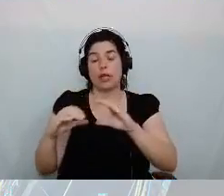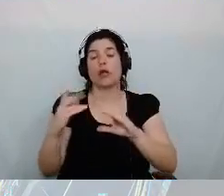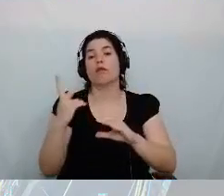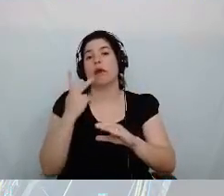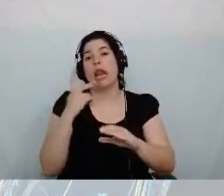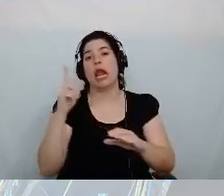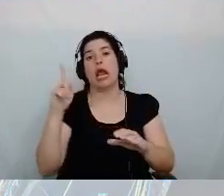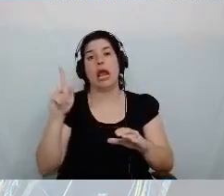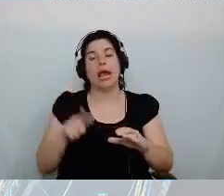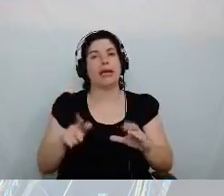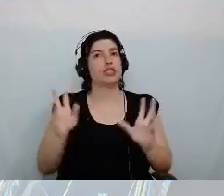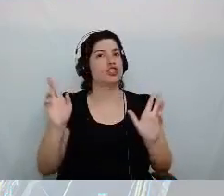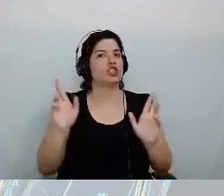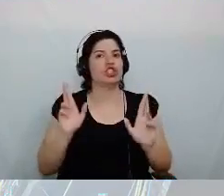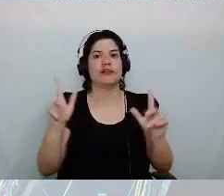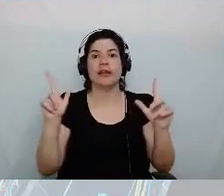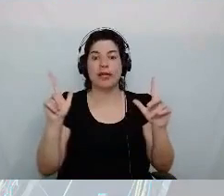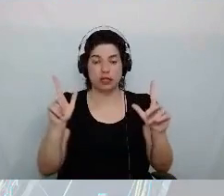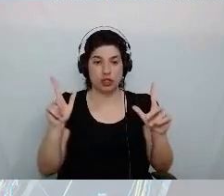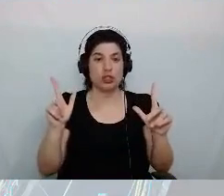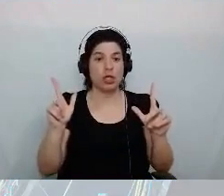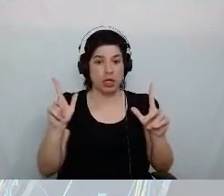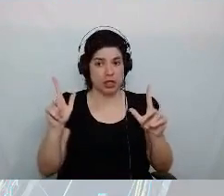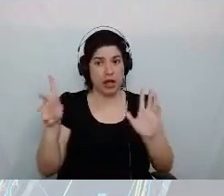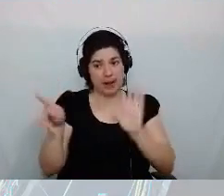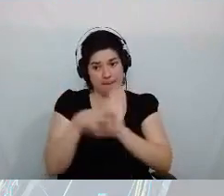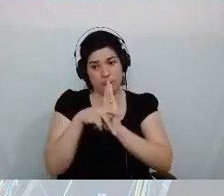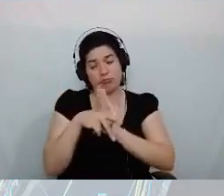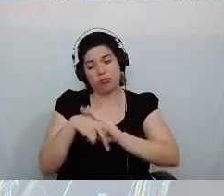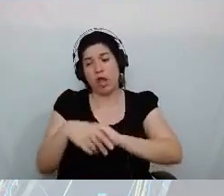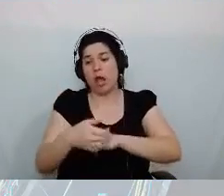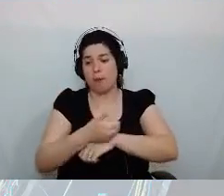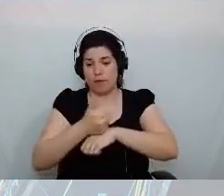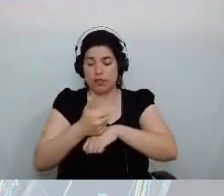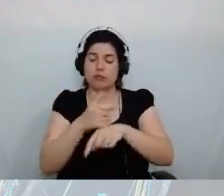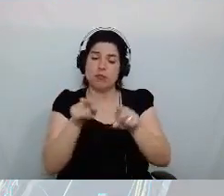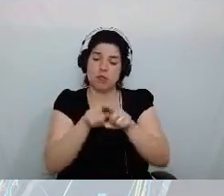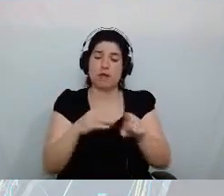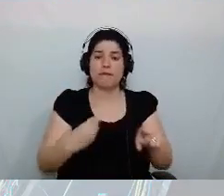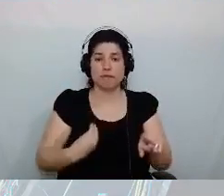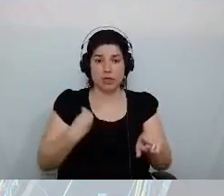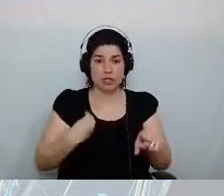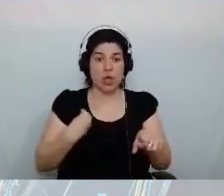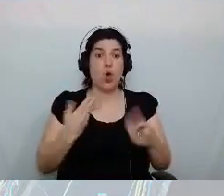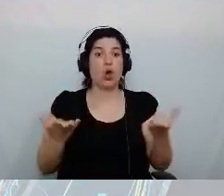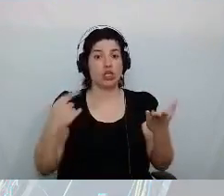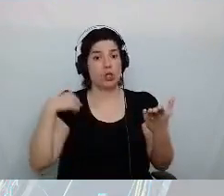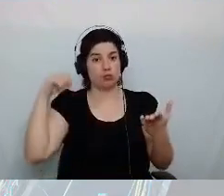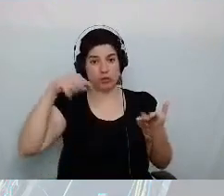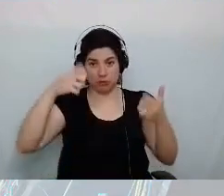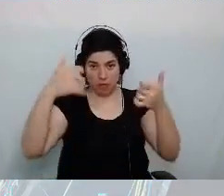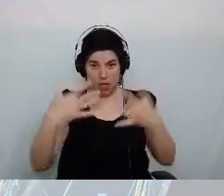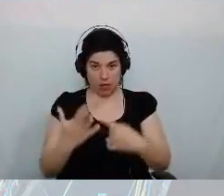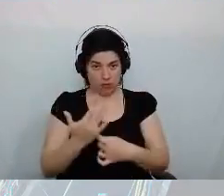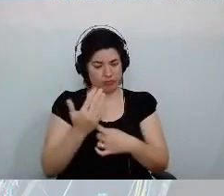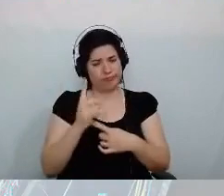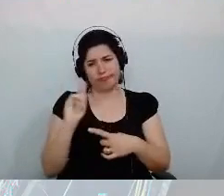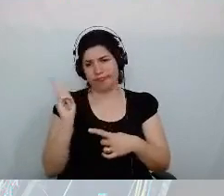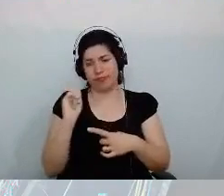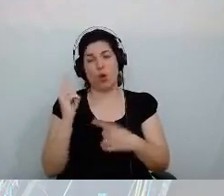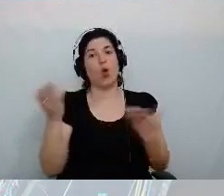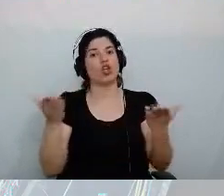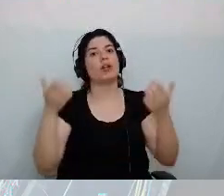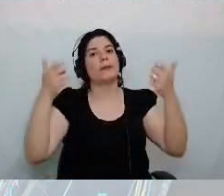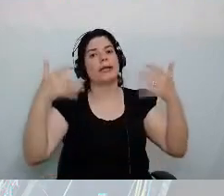sendo um diferencial. Não só para a carreira, mas para a vida. Né? Então, eu, hoje, não vou falar de tecnologia. Vou falar de algo